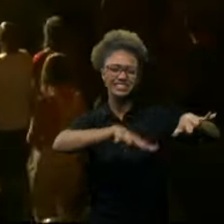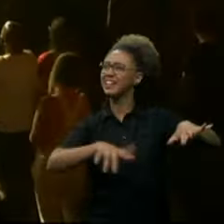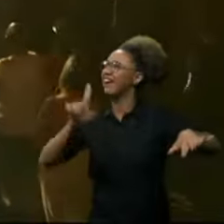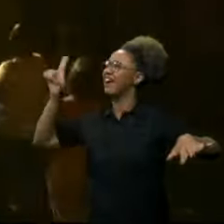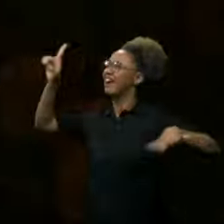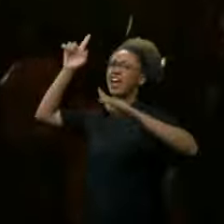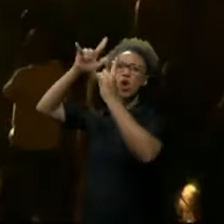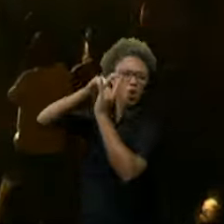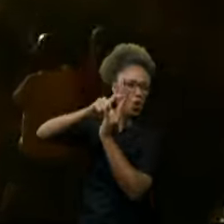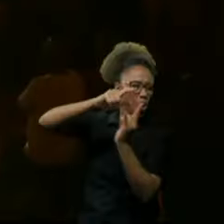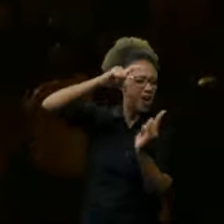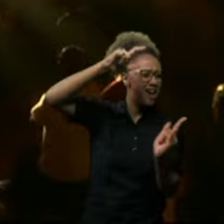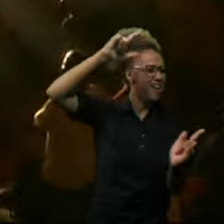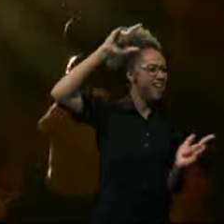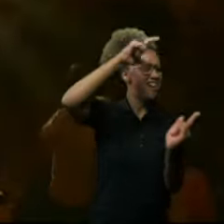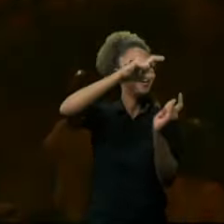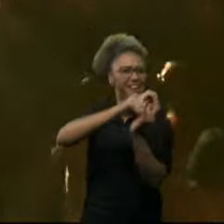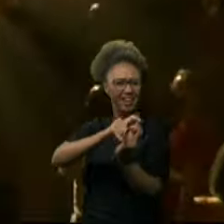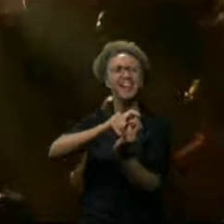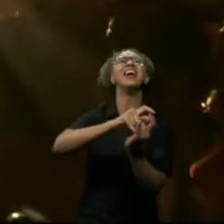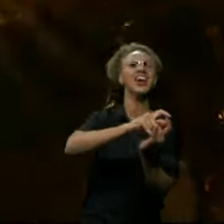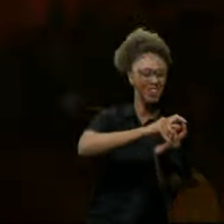E aí